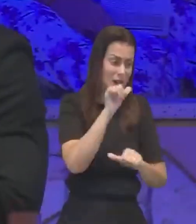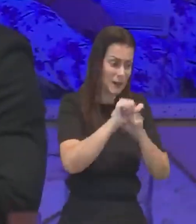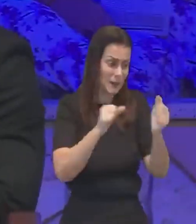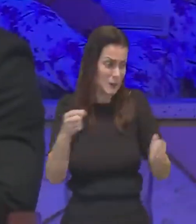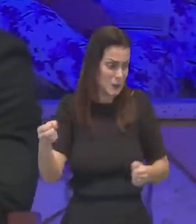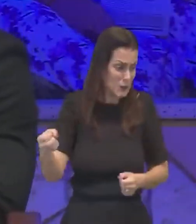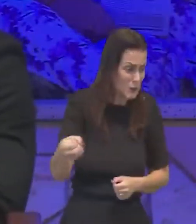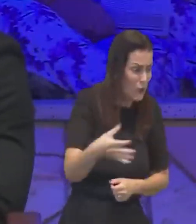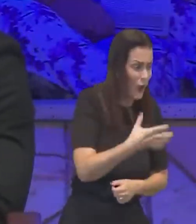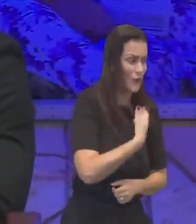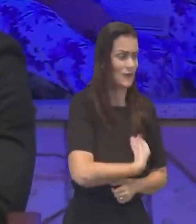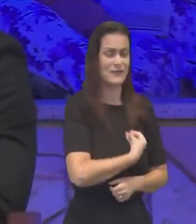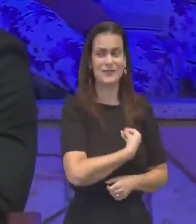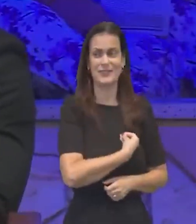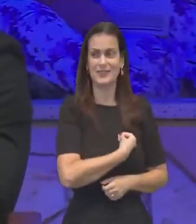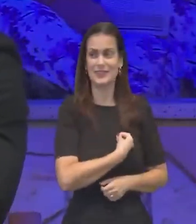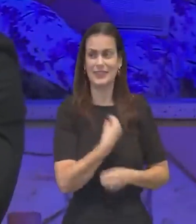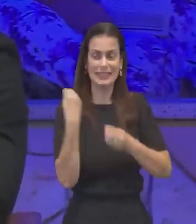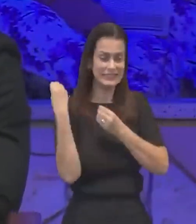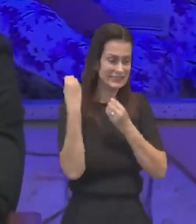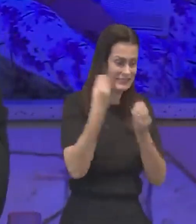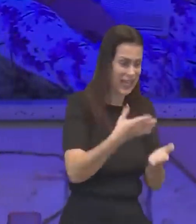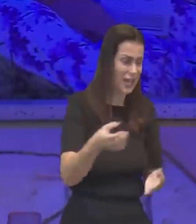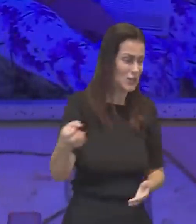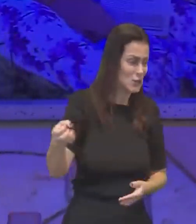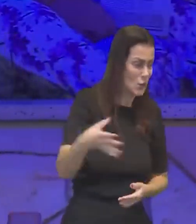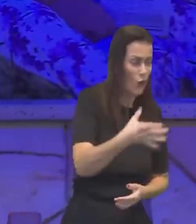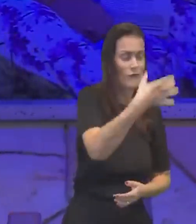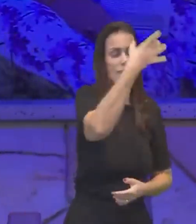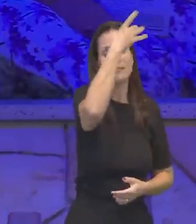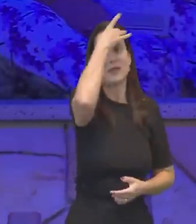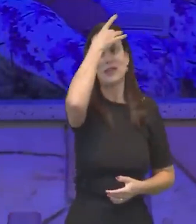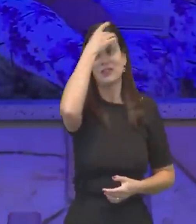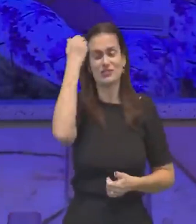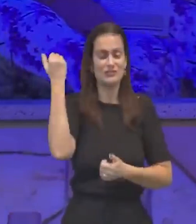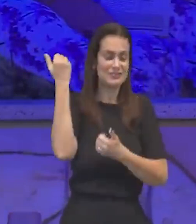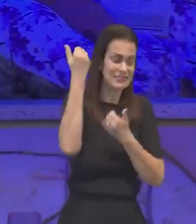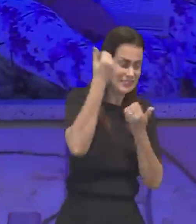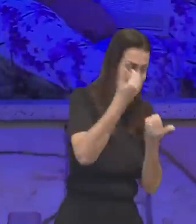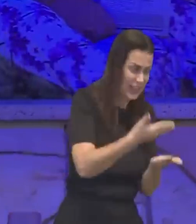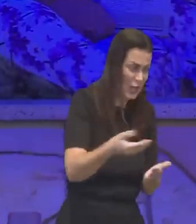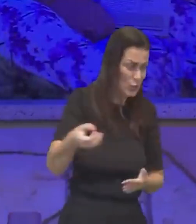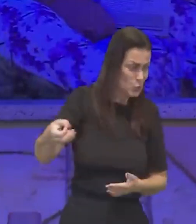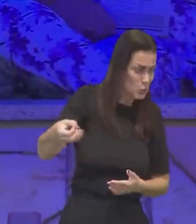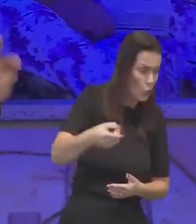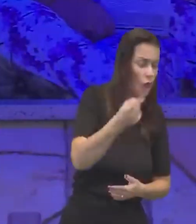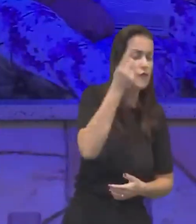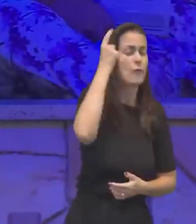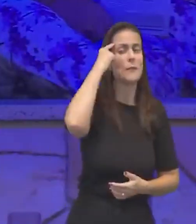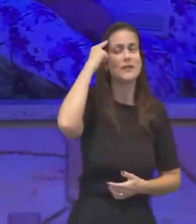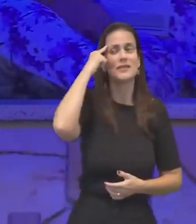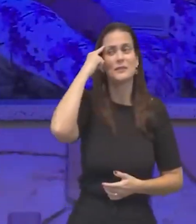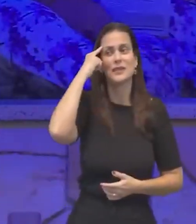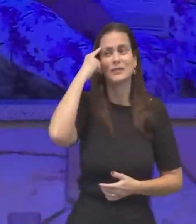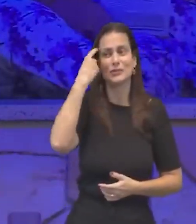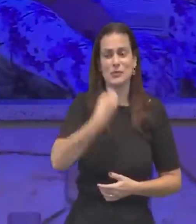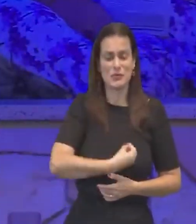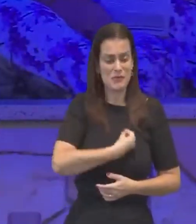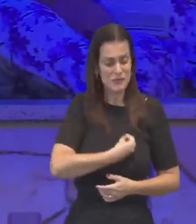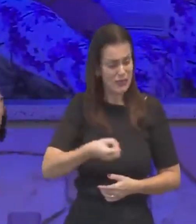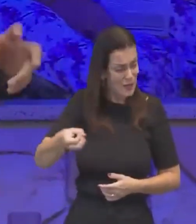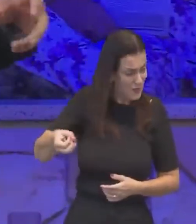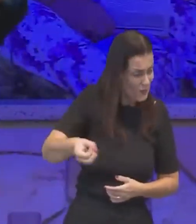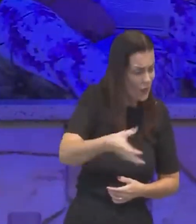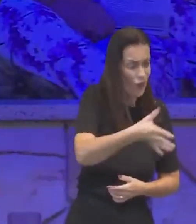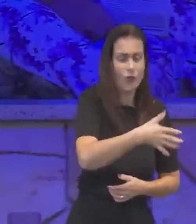renovação. Estou trazendo sobre a sua vida uma nova mente. Estou trazendo sobre a sua vida um novo pensamento, um novo estilo de vida. Eu